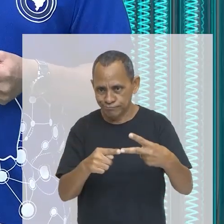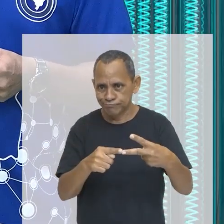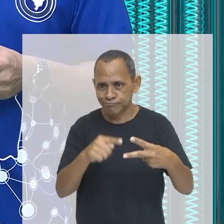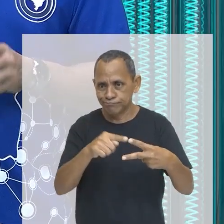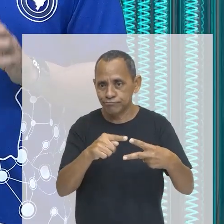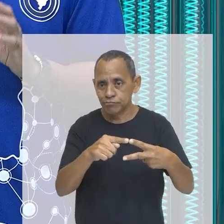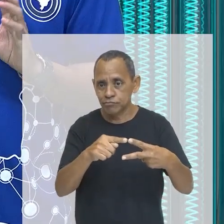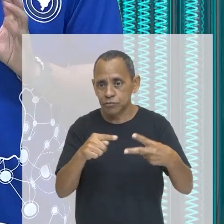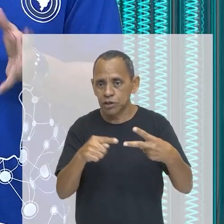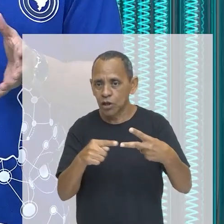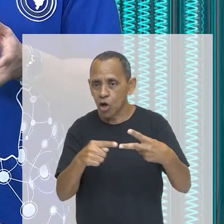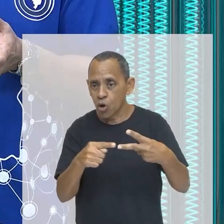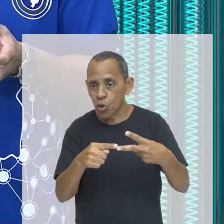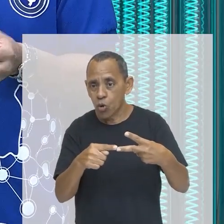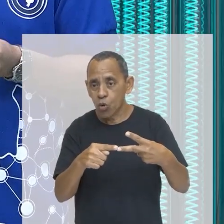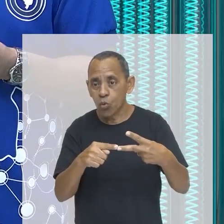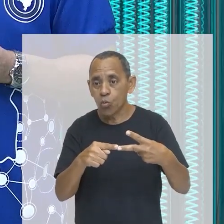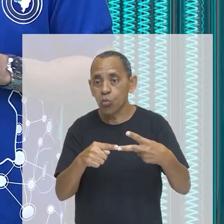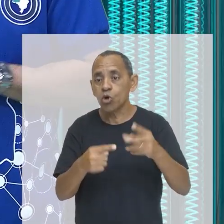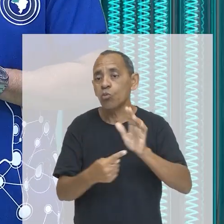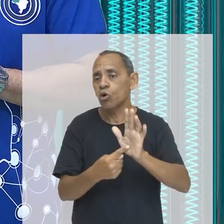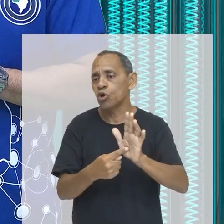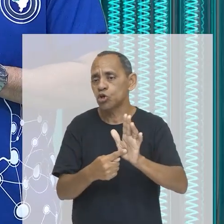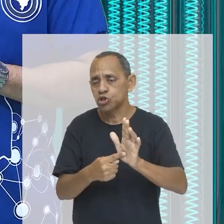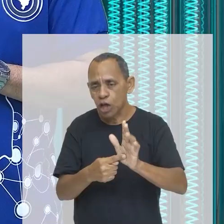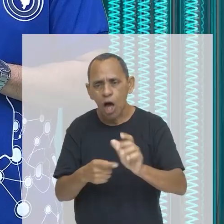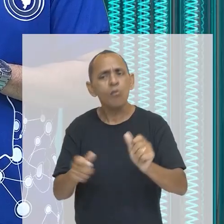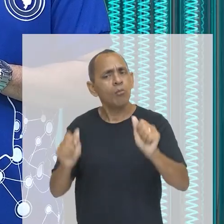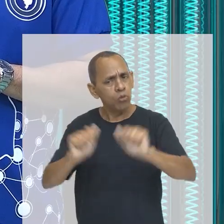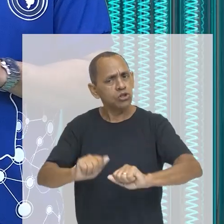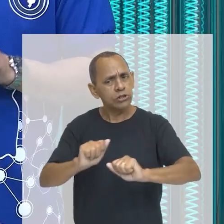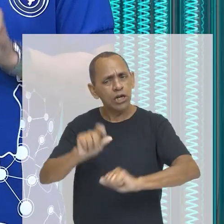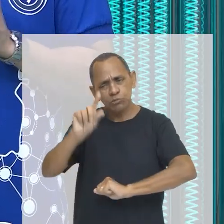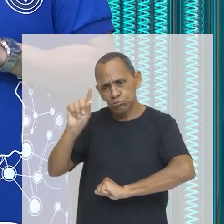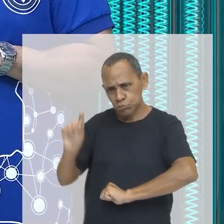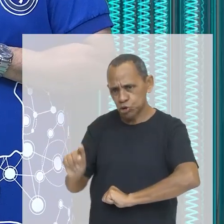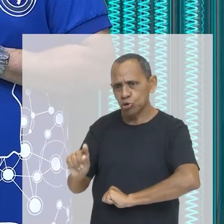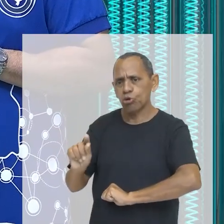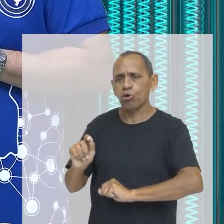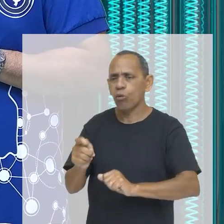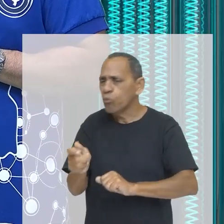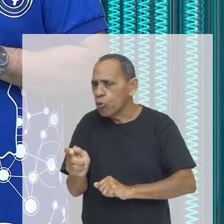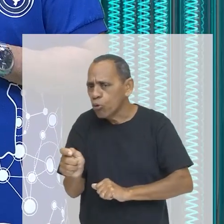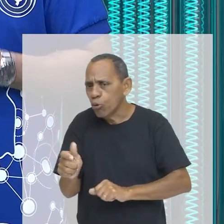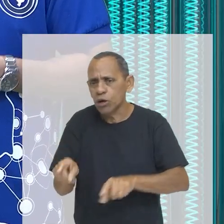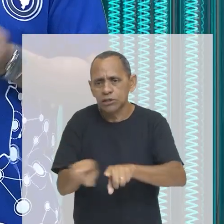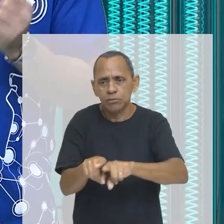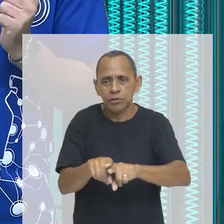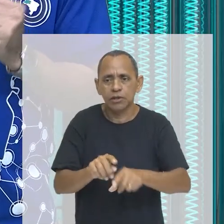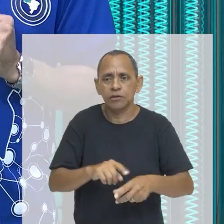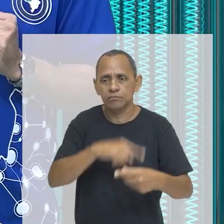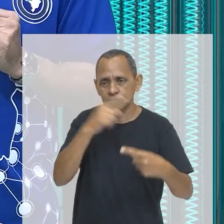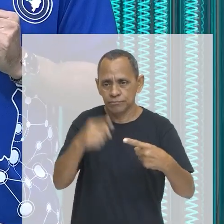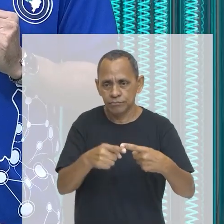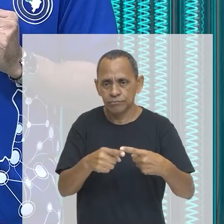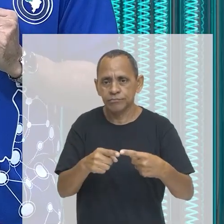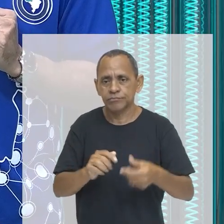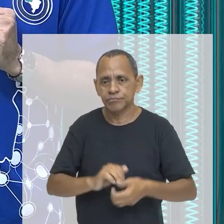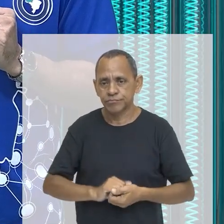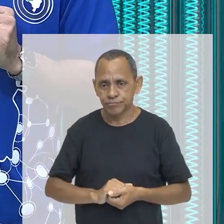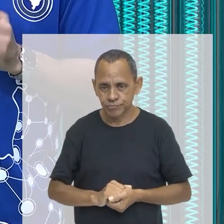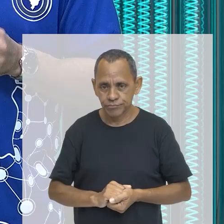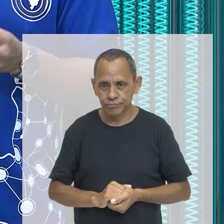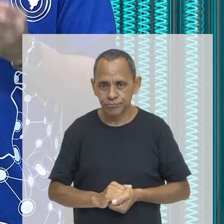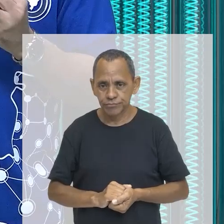é utilizado, então, para indicar uma menor probabilidade do que o may. Tá? Ambos indicam probabilidade, mas o might vai ser